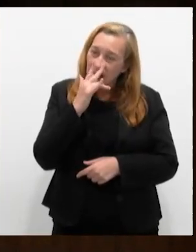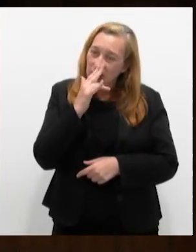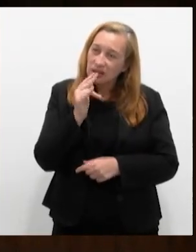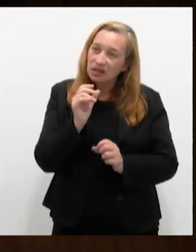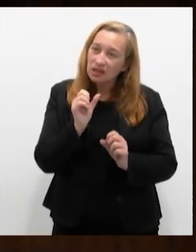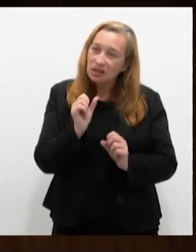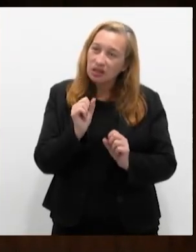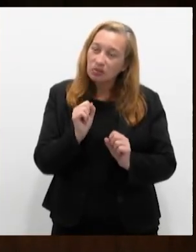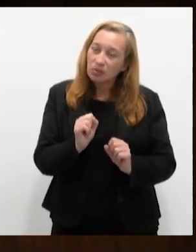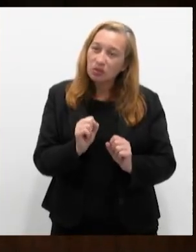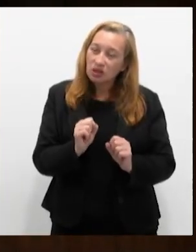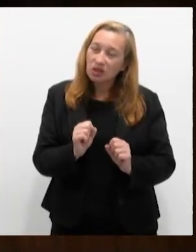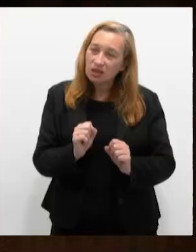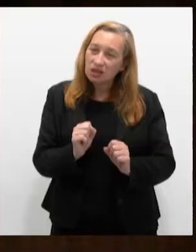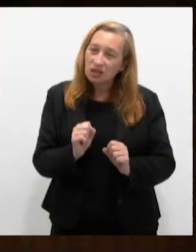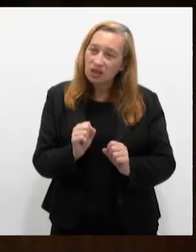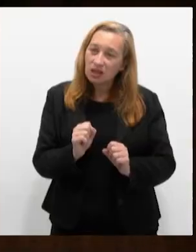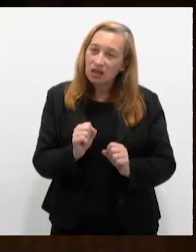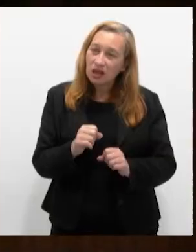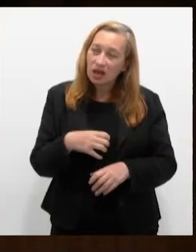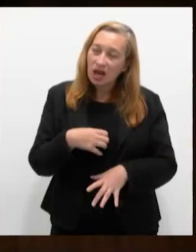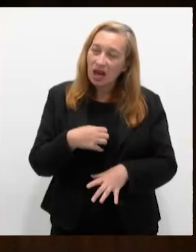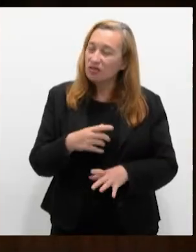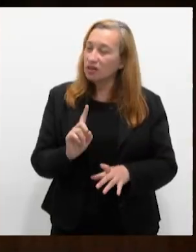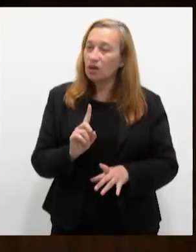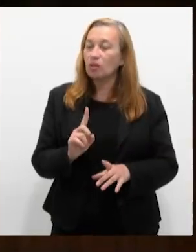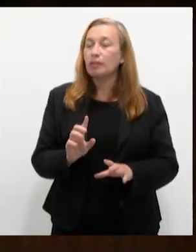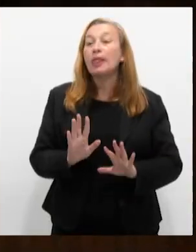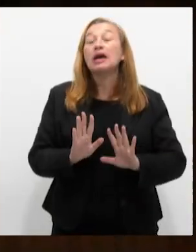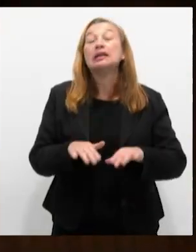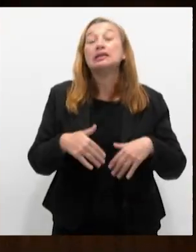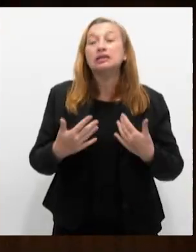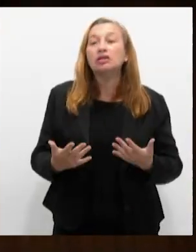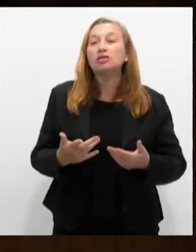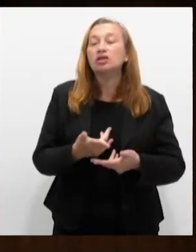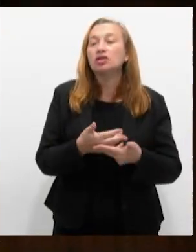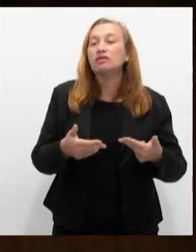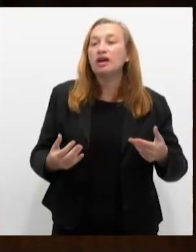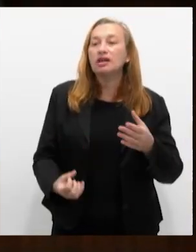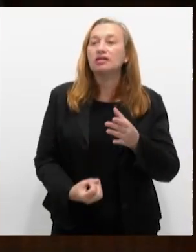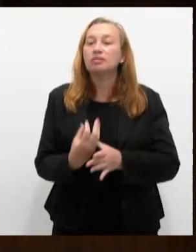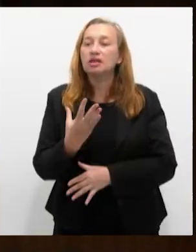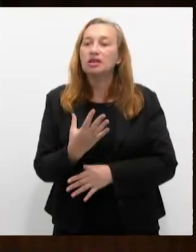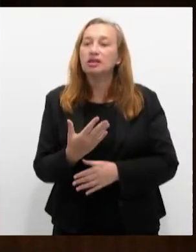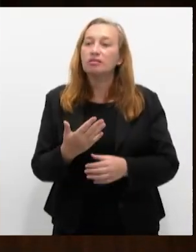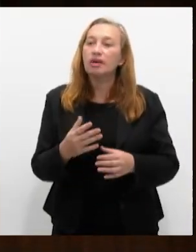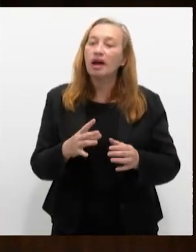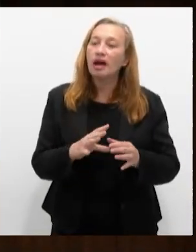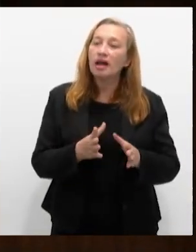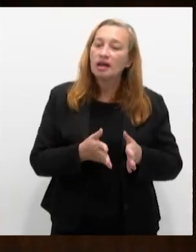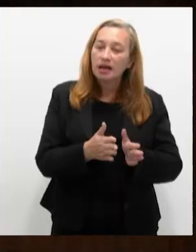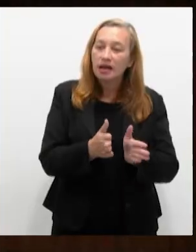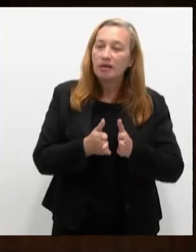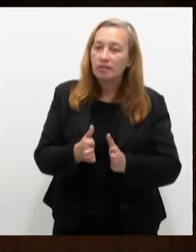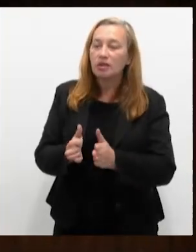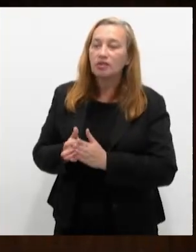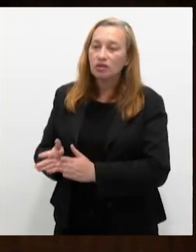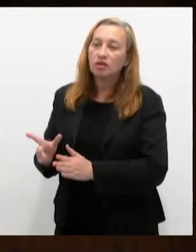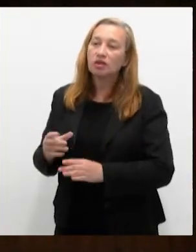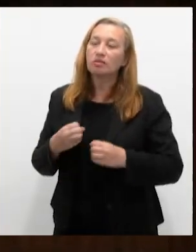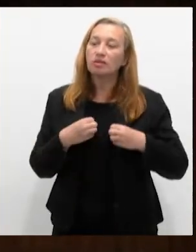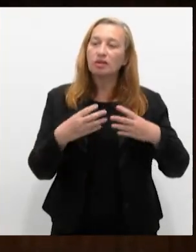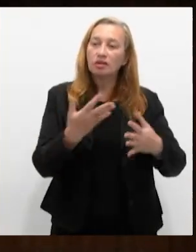considerado bravio, que obviamente não é o caso. Então, a gente fez várias emendas para abrir a porta para, nessa audiência do